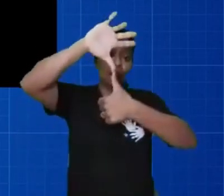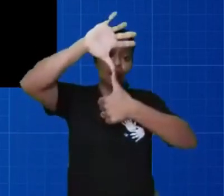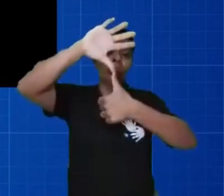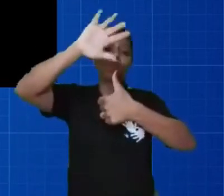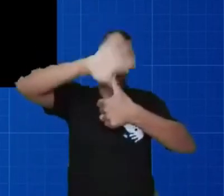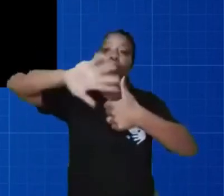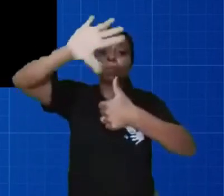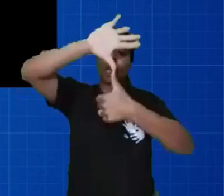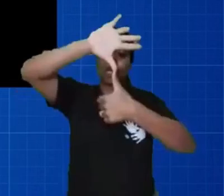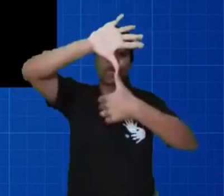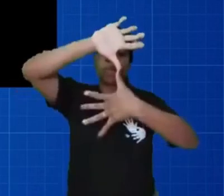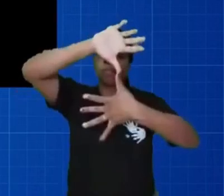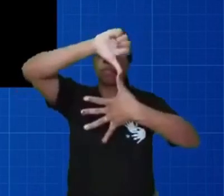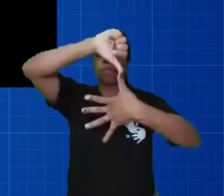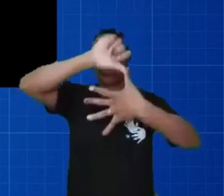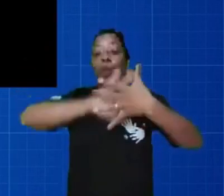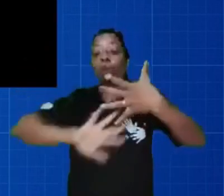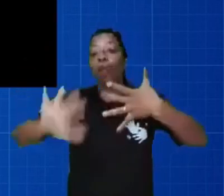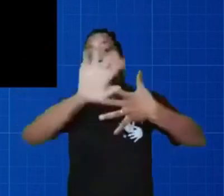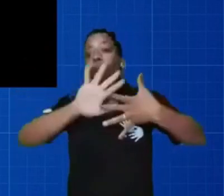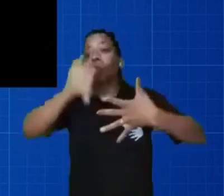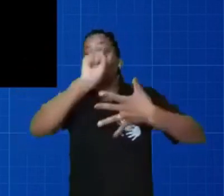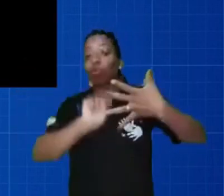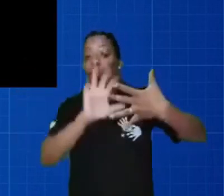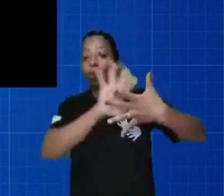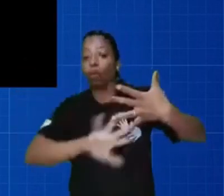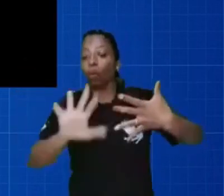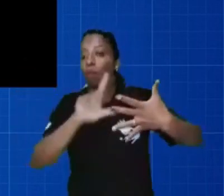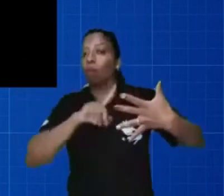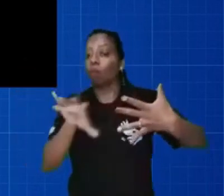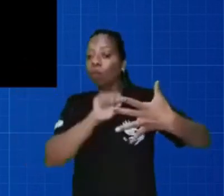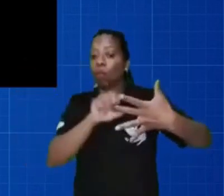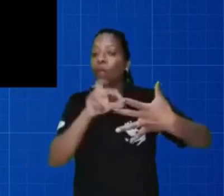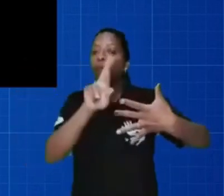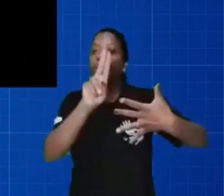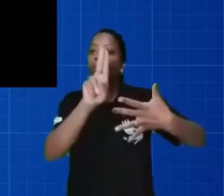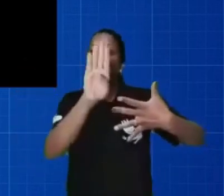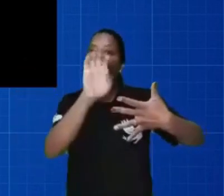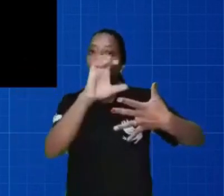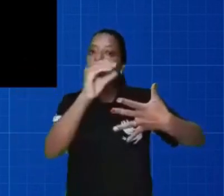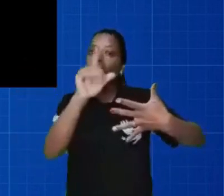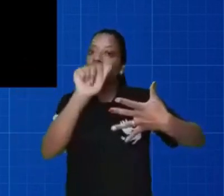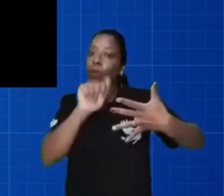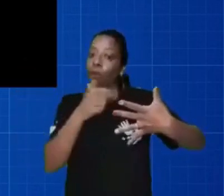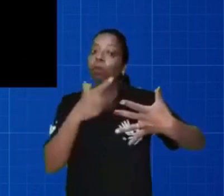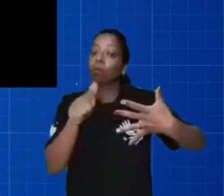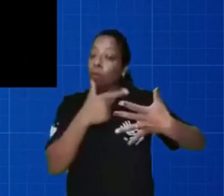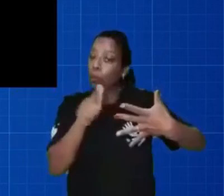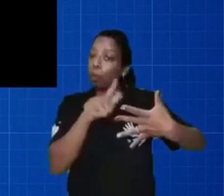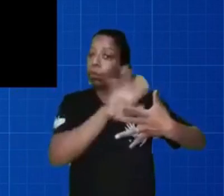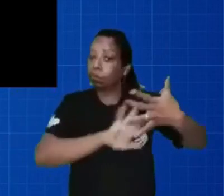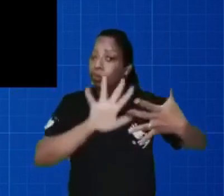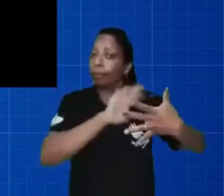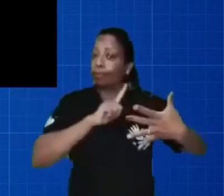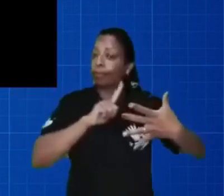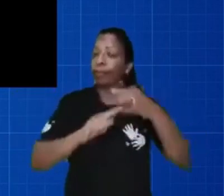aqui é o caso da paralisia infantil, da poliomielite. É uma doença que estava erradicada das Américas, mas já